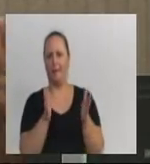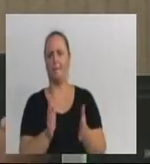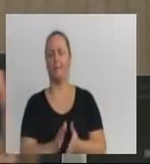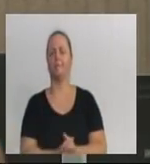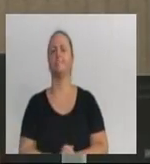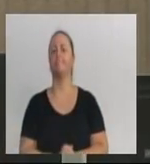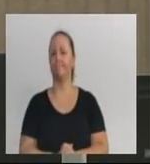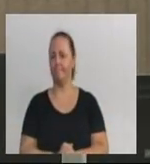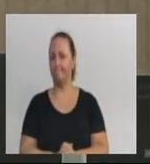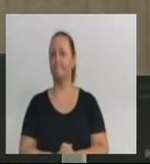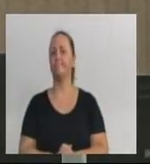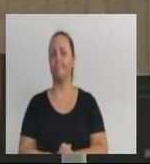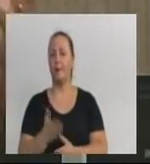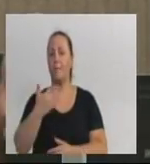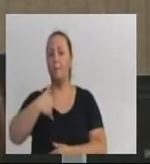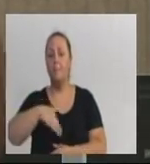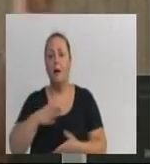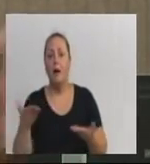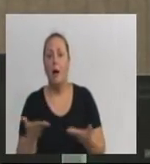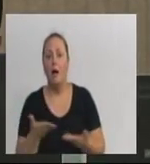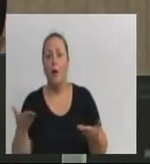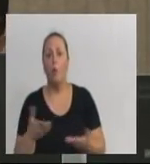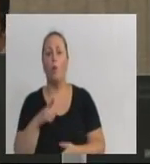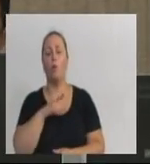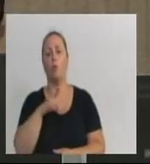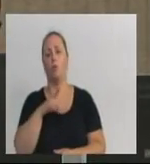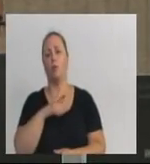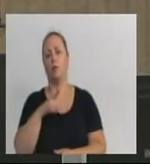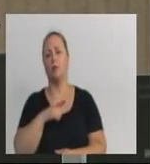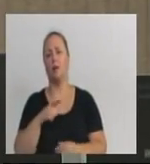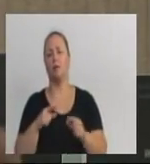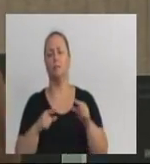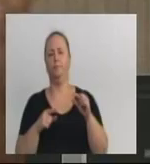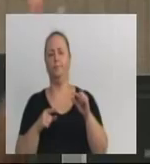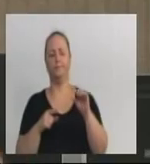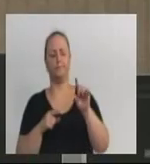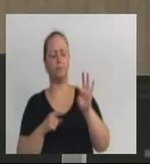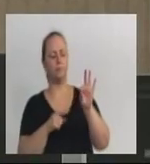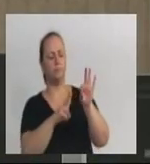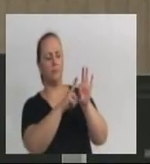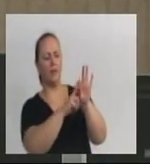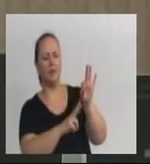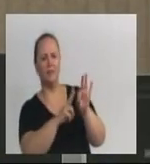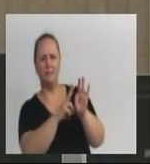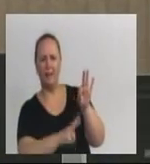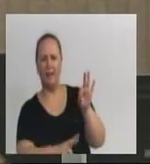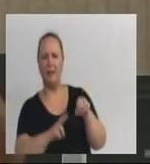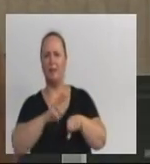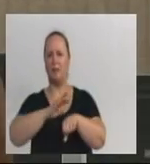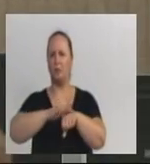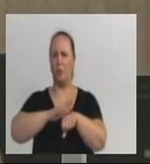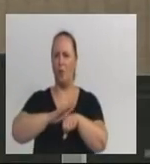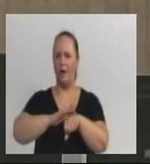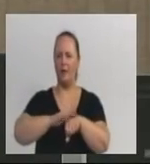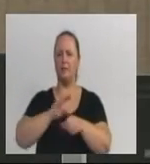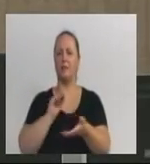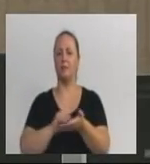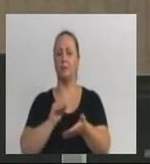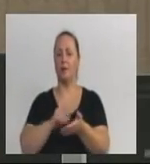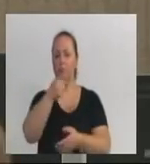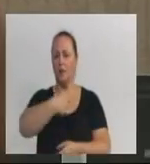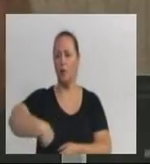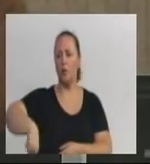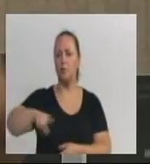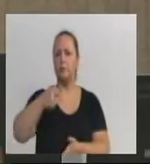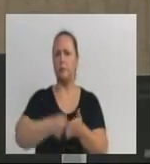que estamos aí vivenciando com relação à dengue e tantas outras doenças aí, e que realmente precisamos combater, reivindicar e buscar